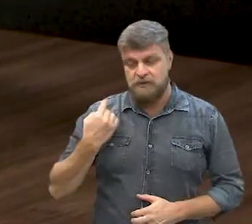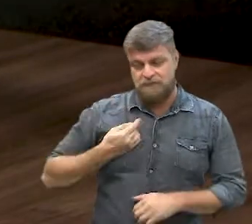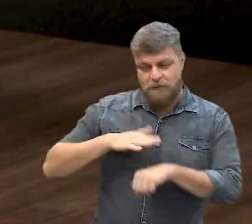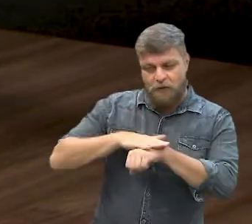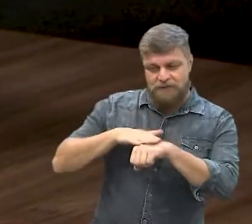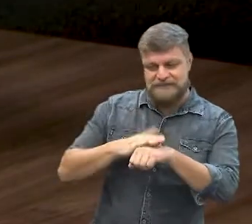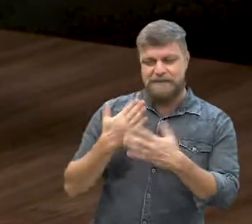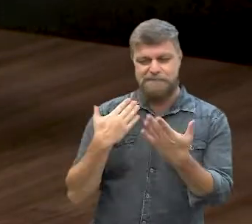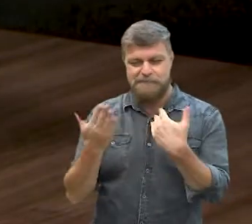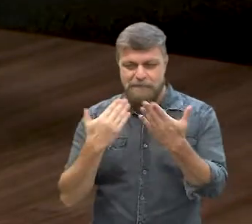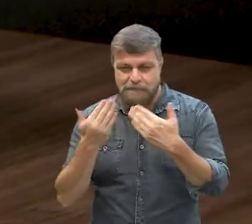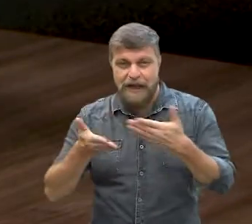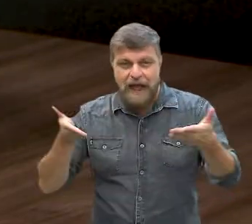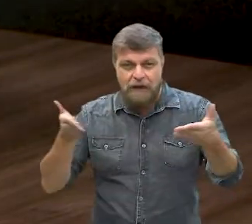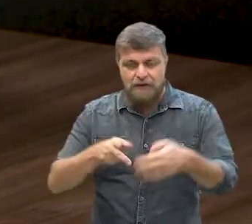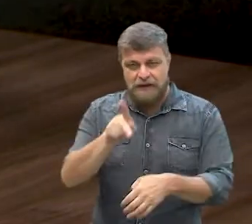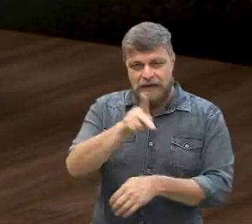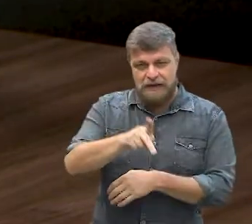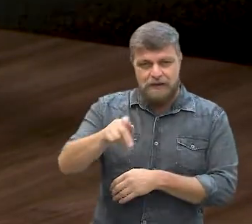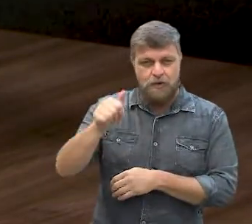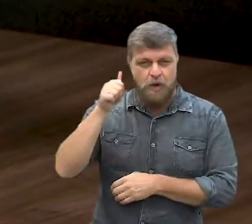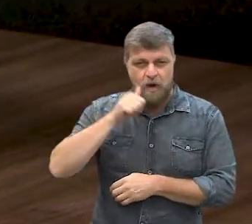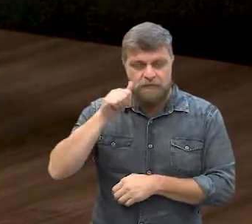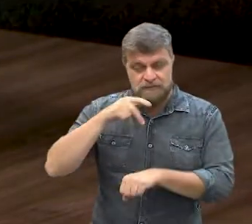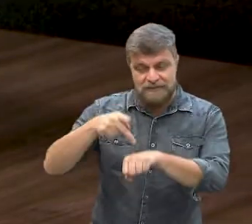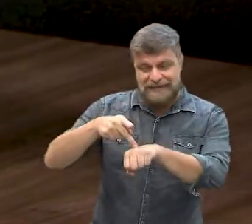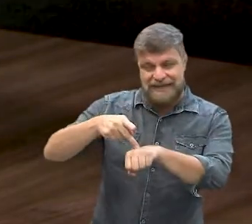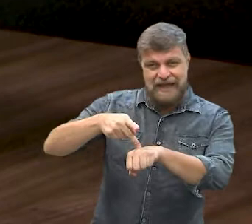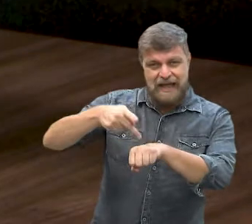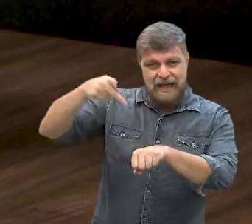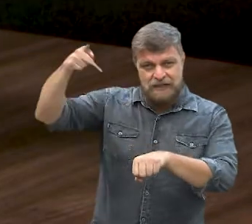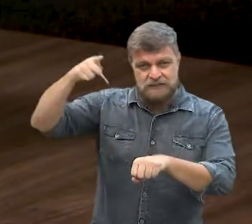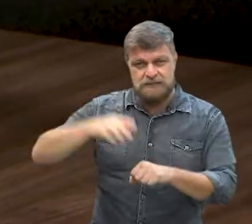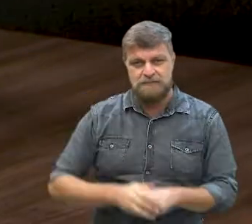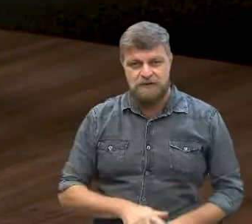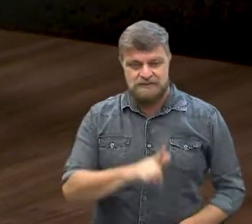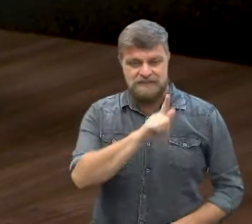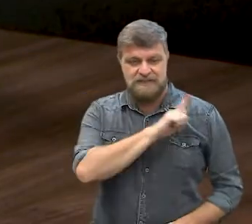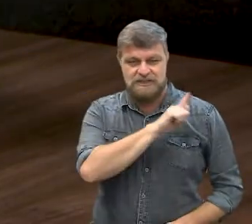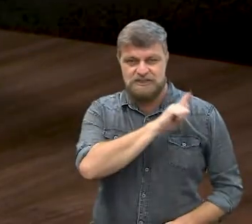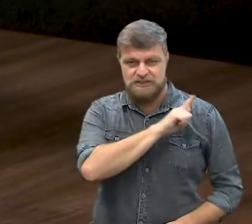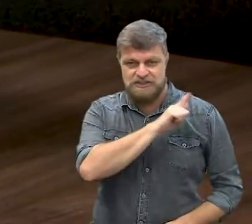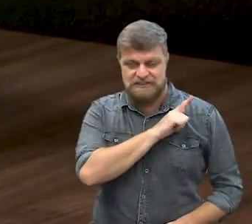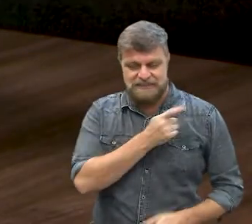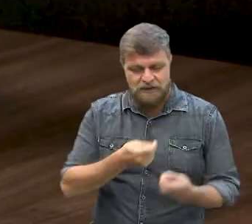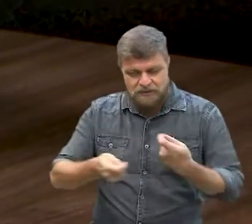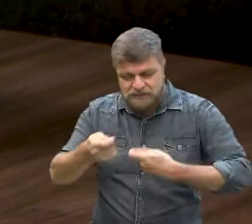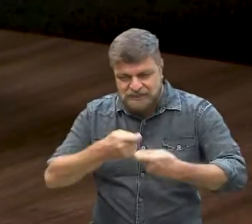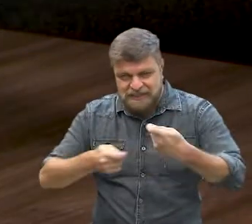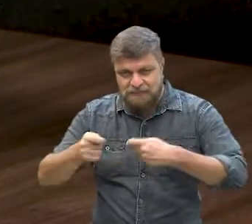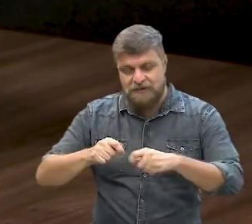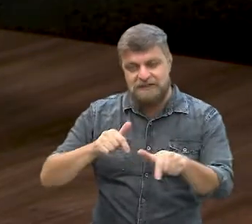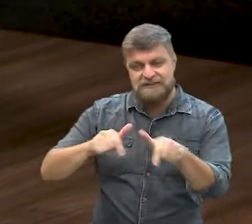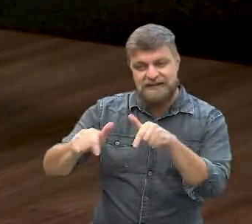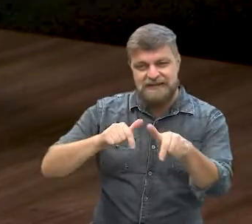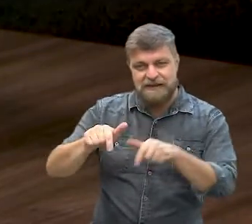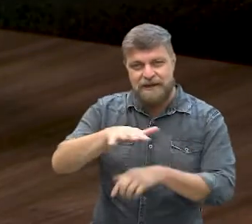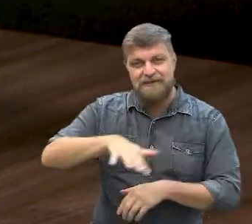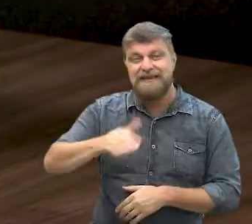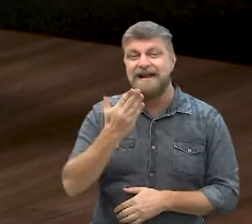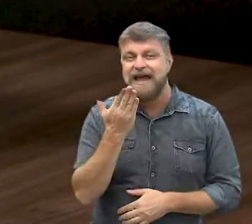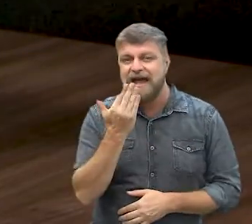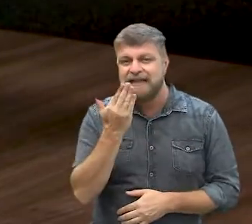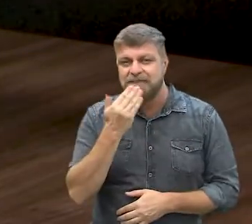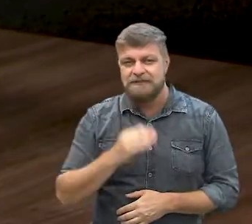vamos conversar agora com a professora do curso de pós-graduação em Gestão de Negócios e Serviço da